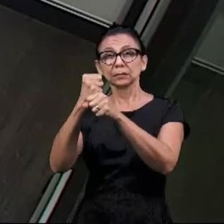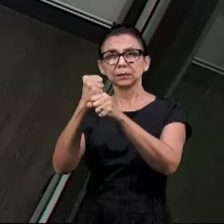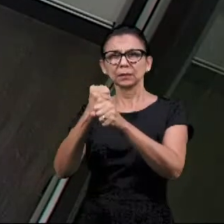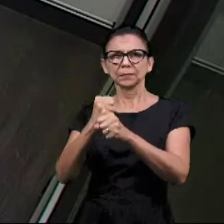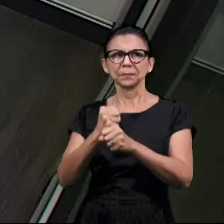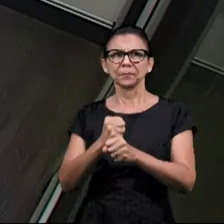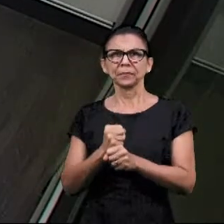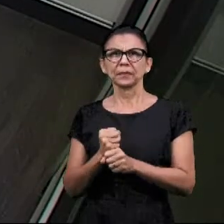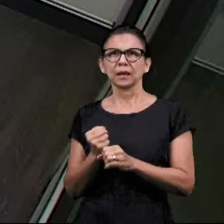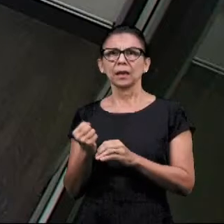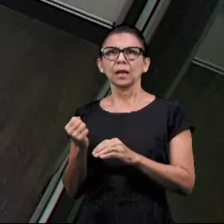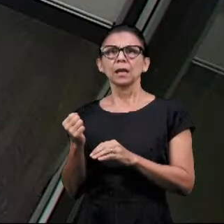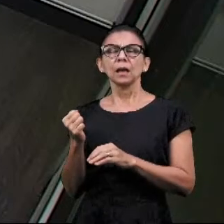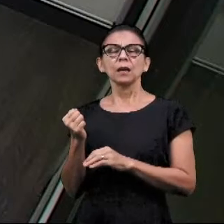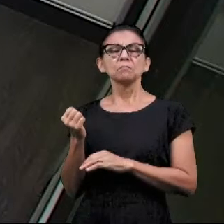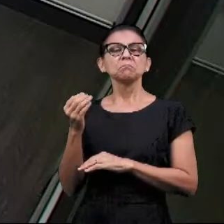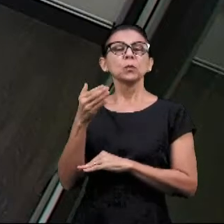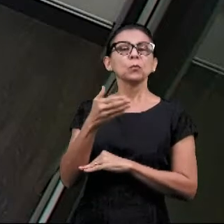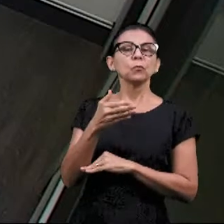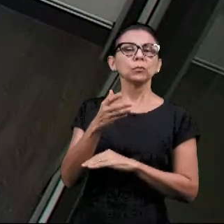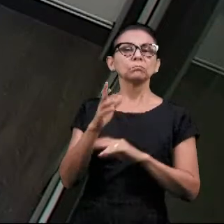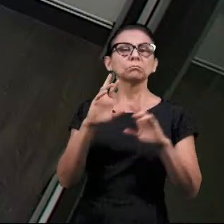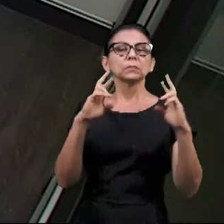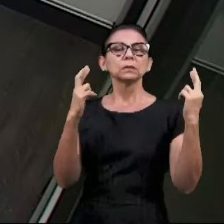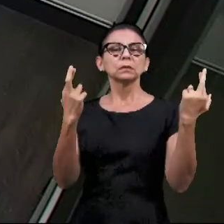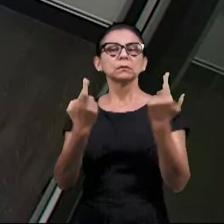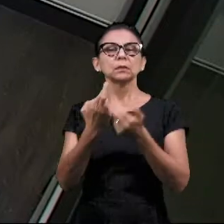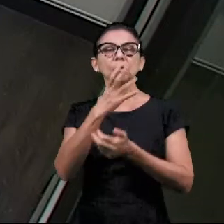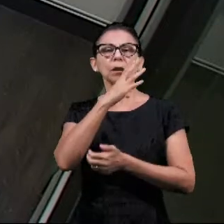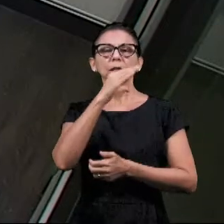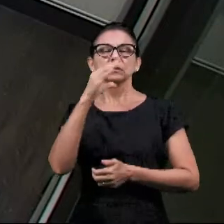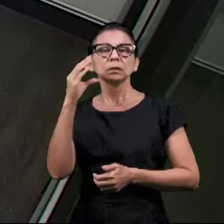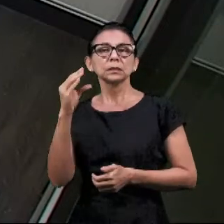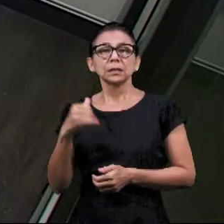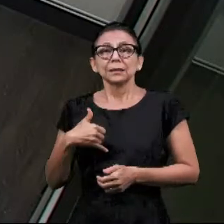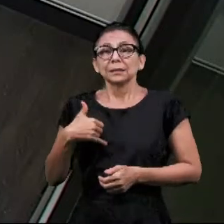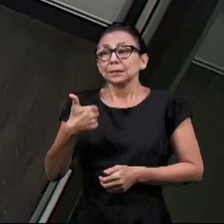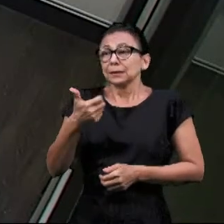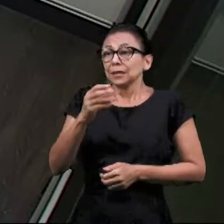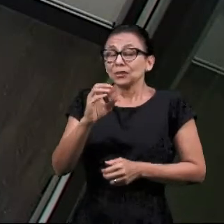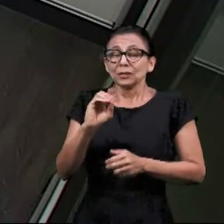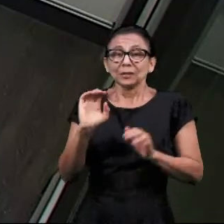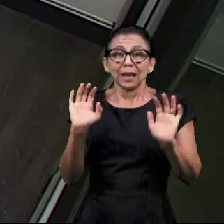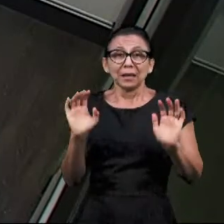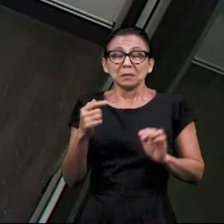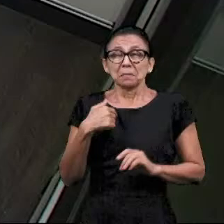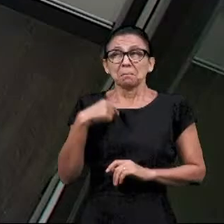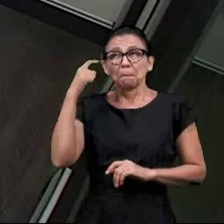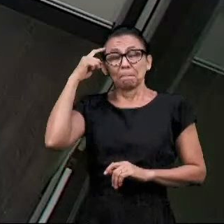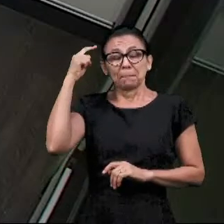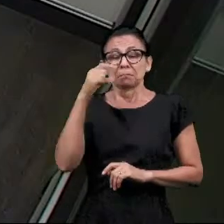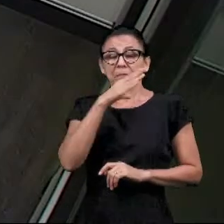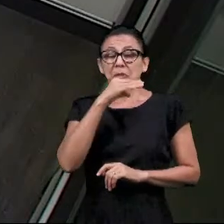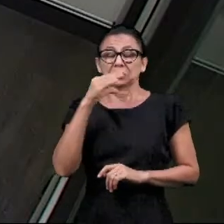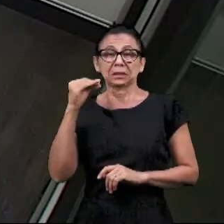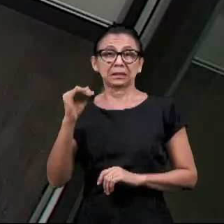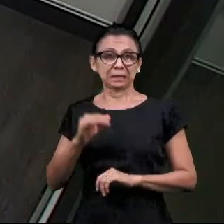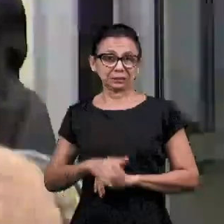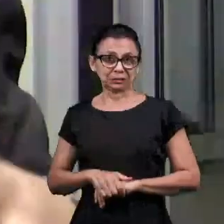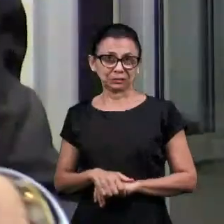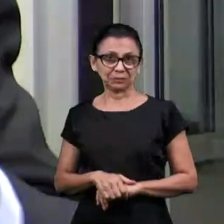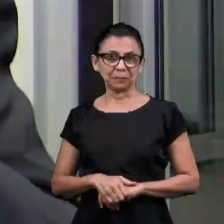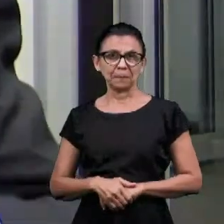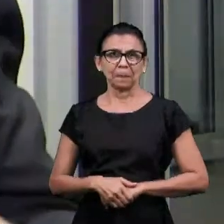me achava adolescente aos 10 anos de idade e não tinha nem cadeira para sentar. Estava sendo construído, a gente colocou